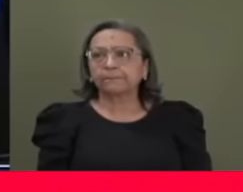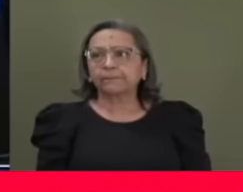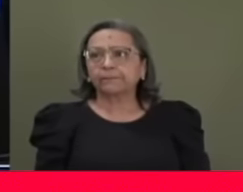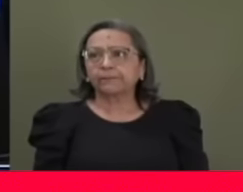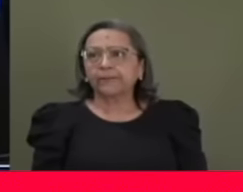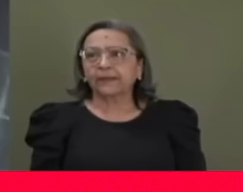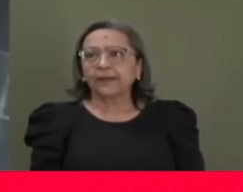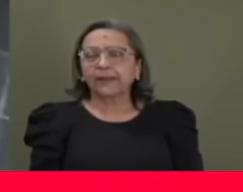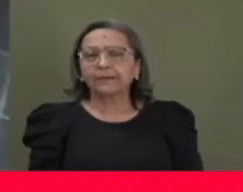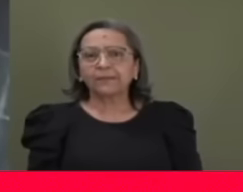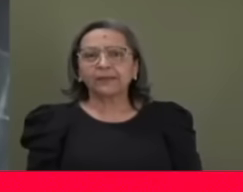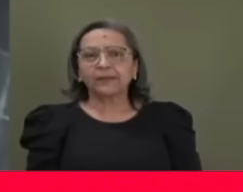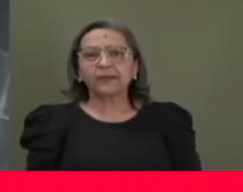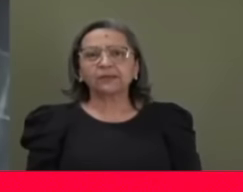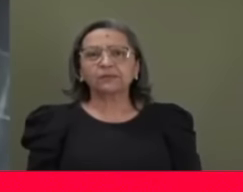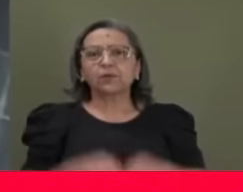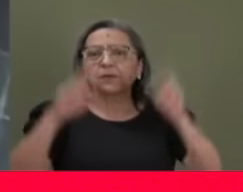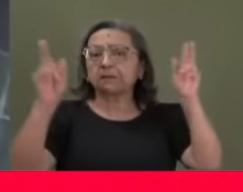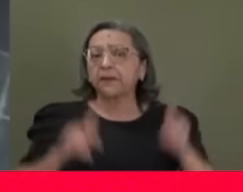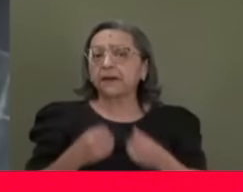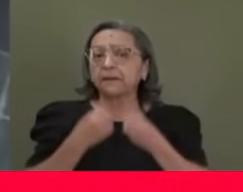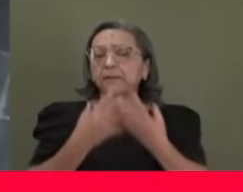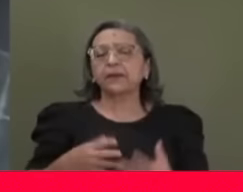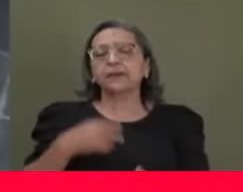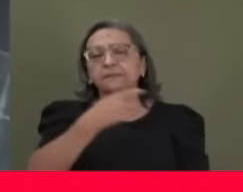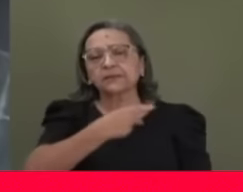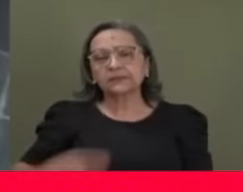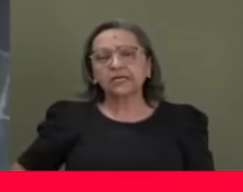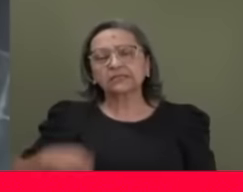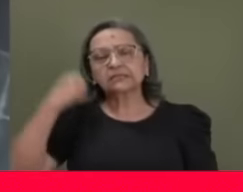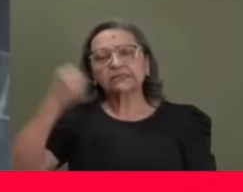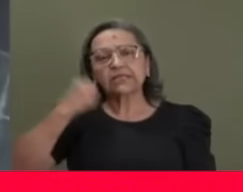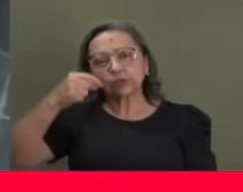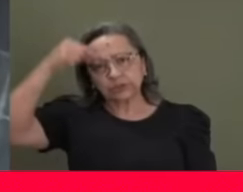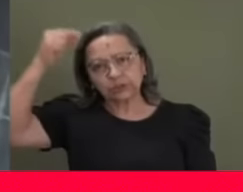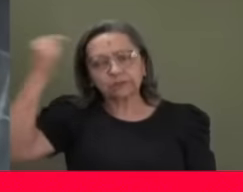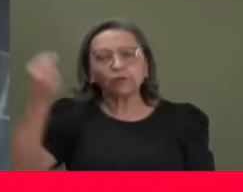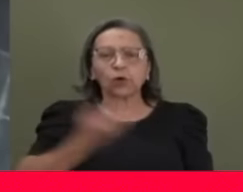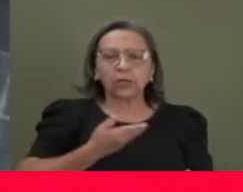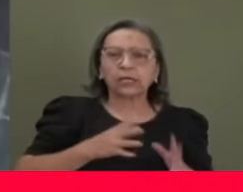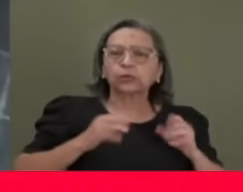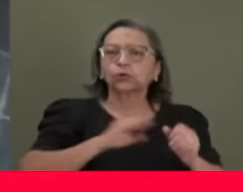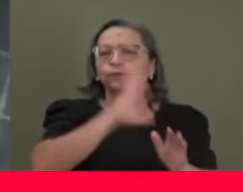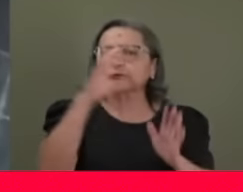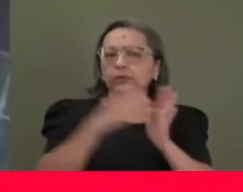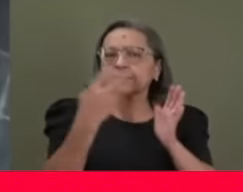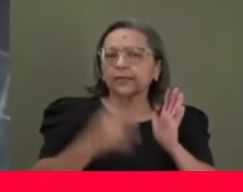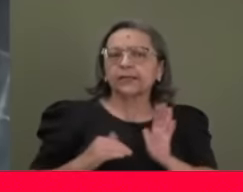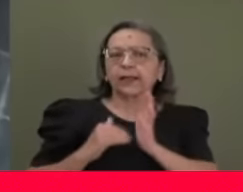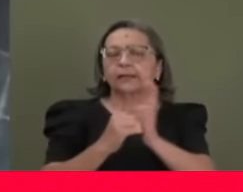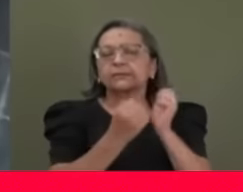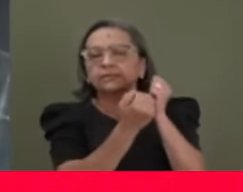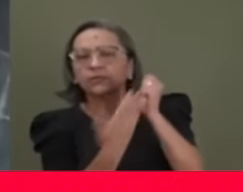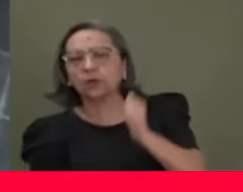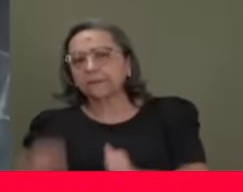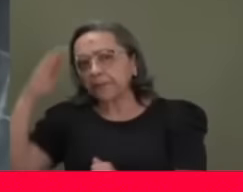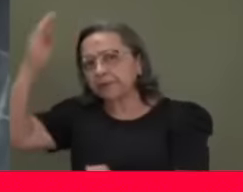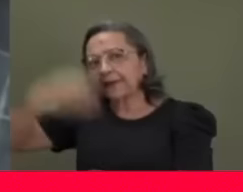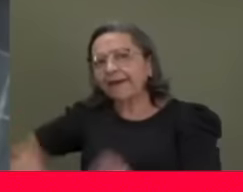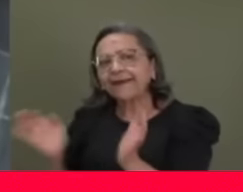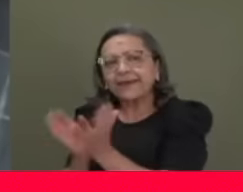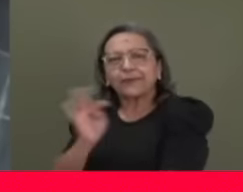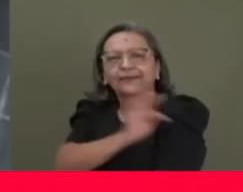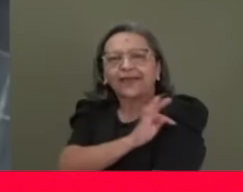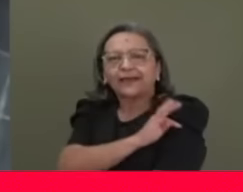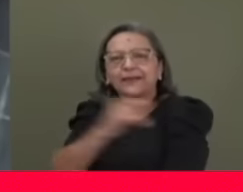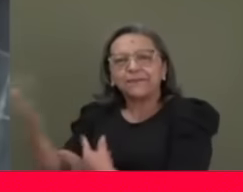Paz e bem, senhor presidente, senador Stevenson, demais colegas, funcionários dessa casa, assessores, especialmente o pessoal da técnica